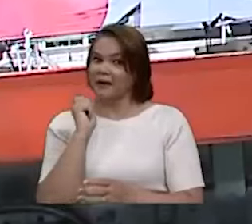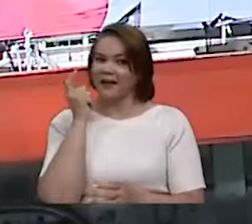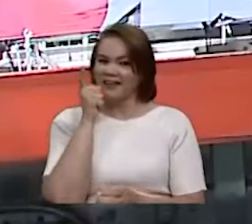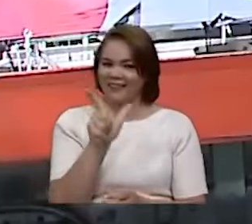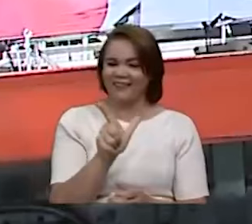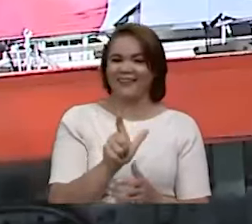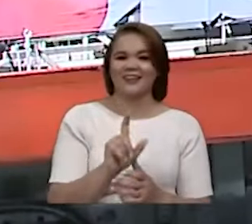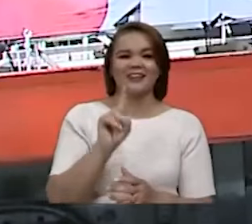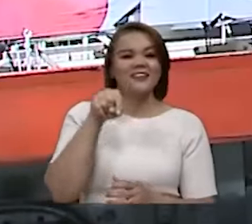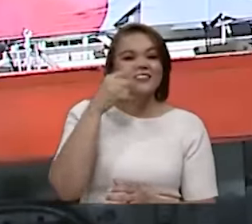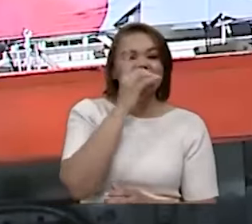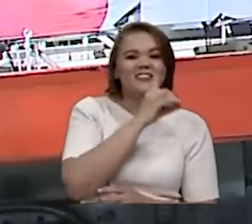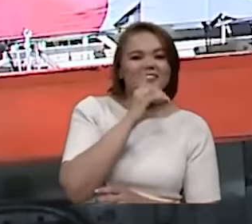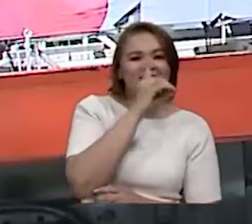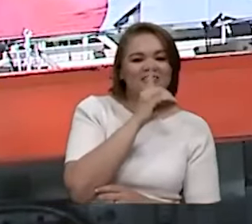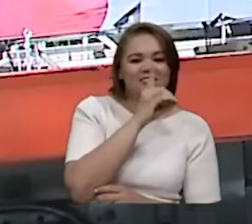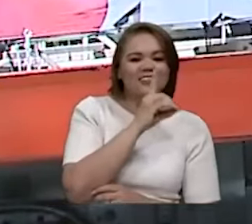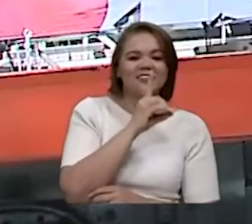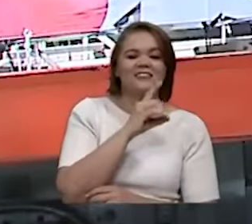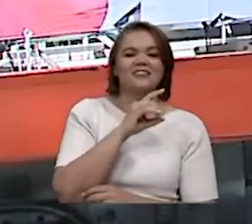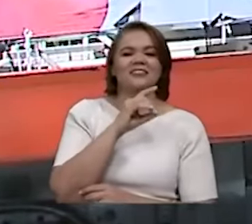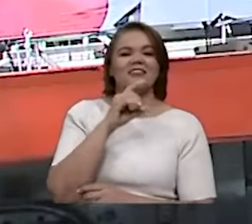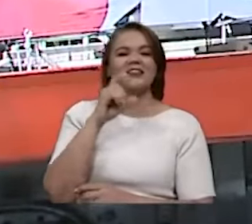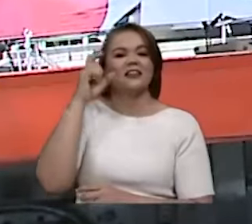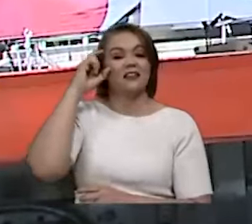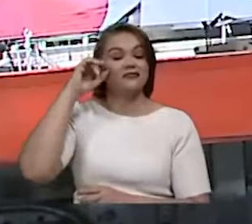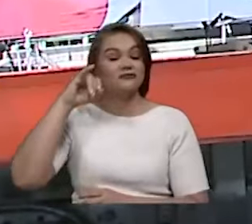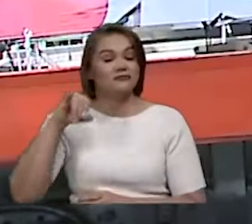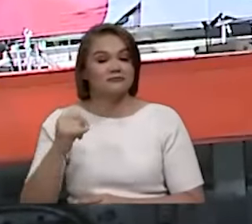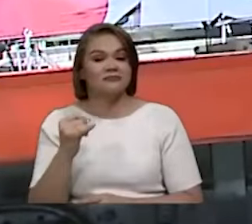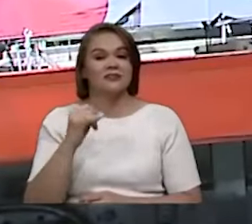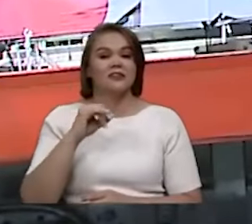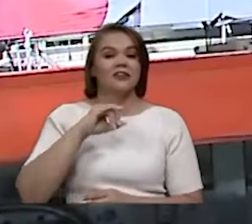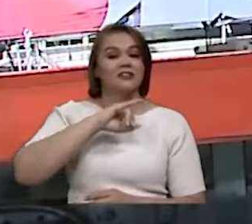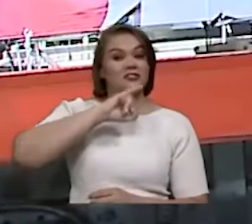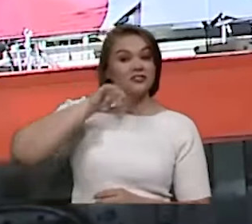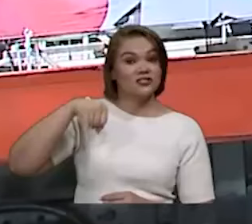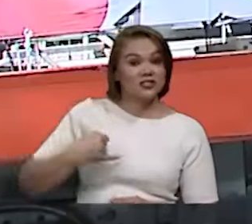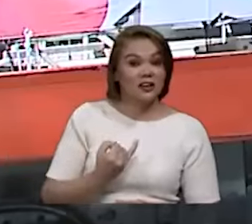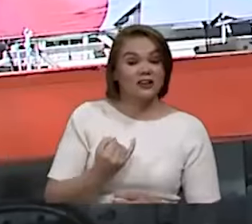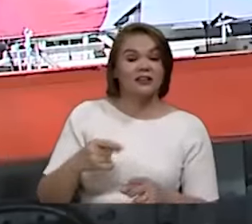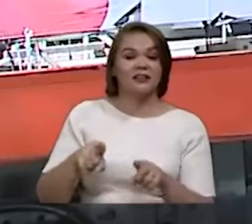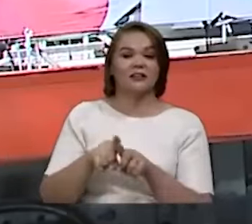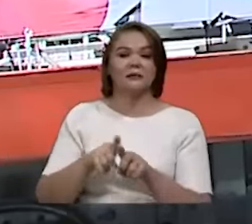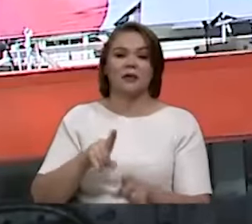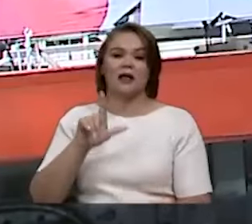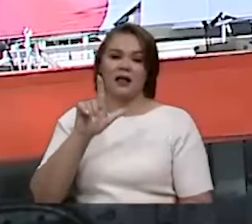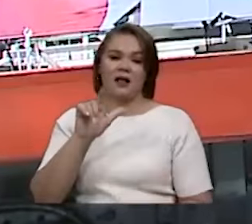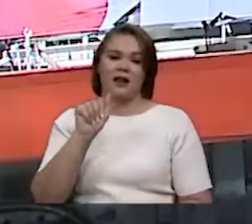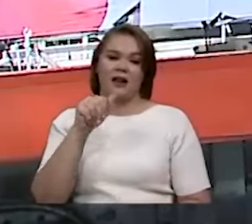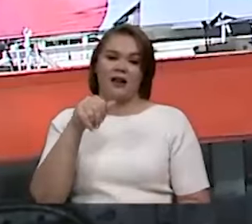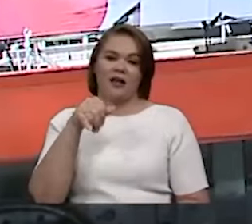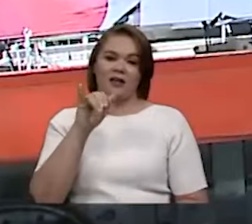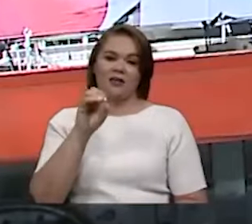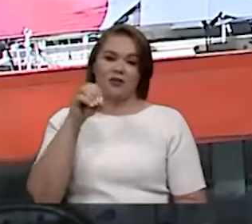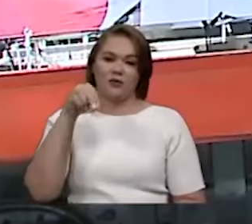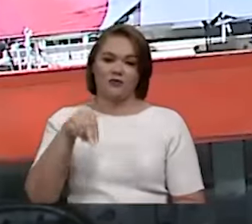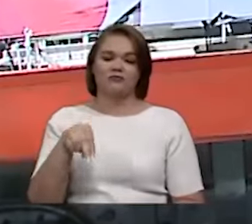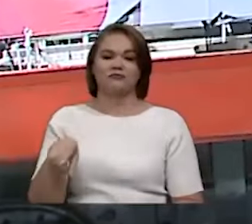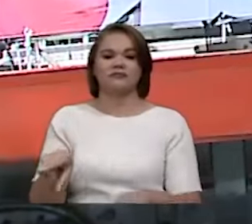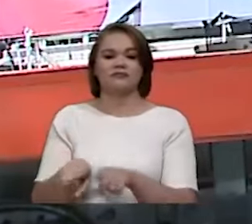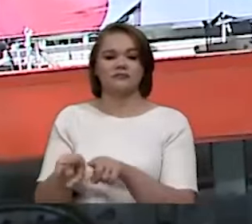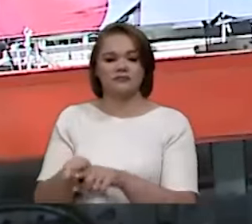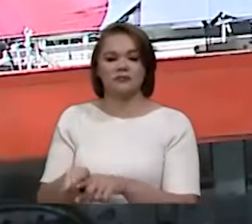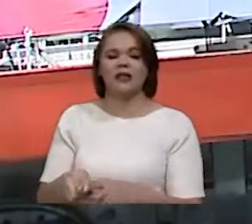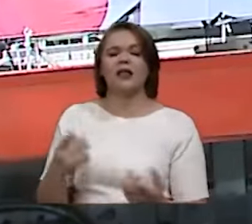vem, tá Júnior, Jaque, Laio também ali, sorteio. E aí, imagina, sai